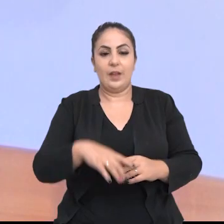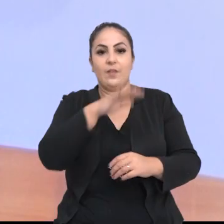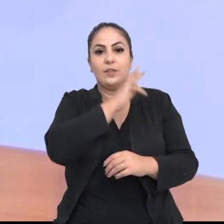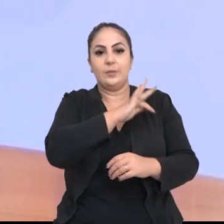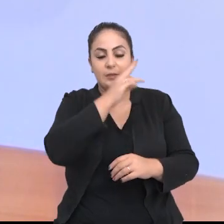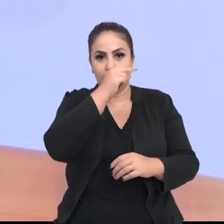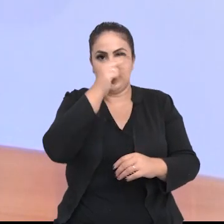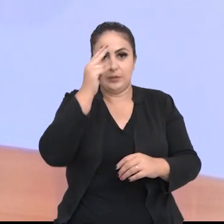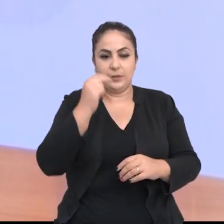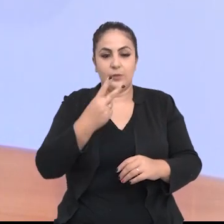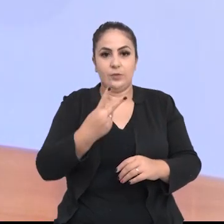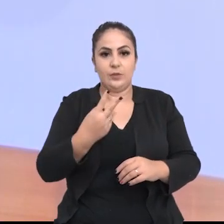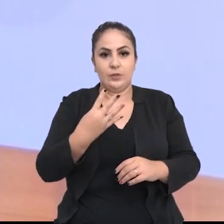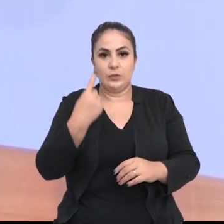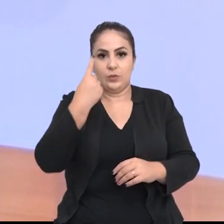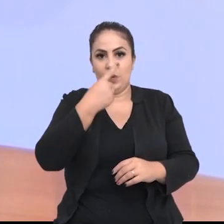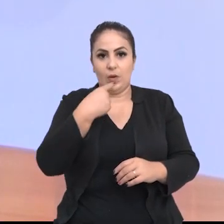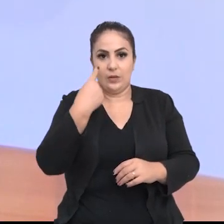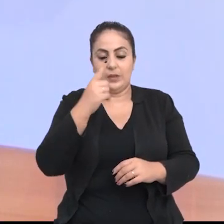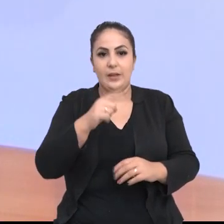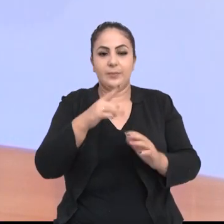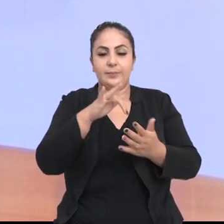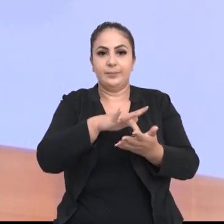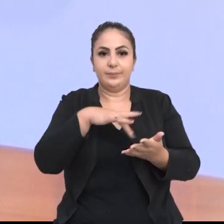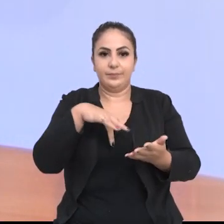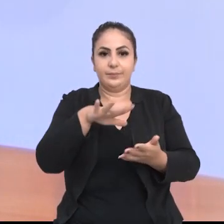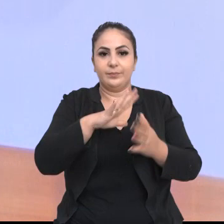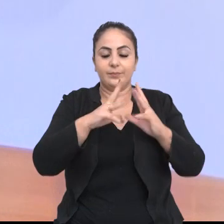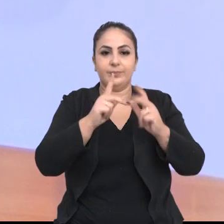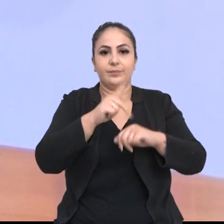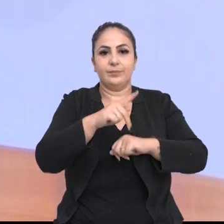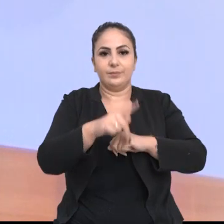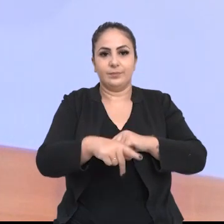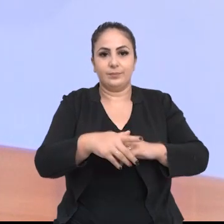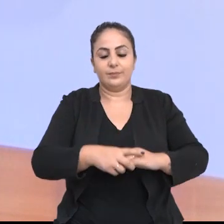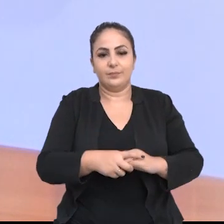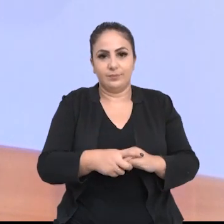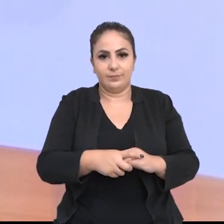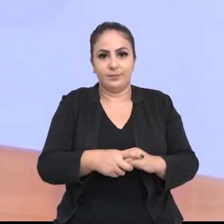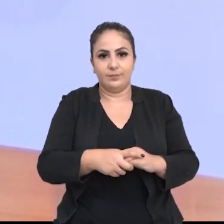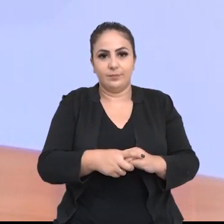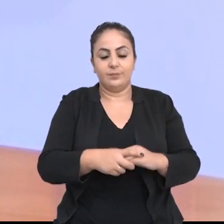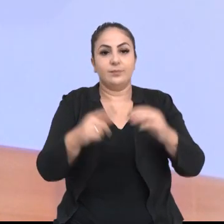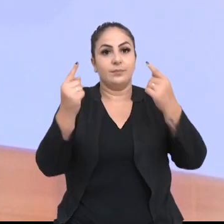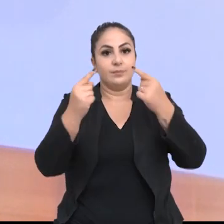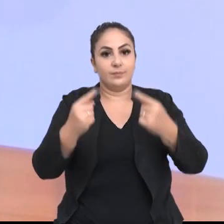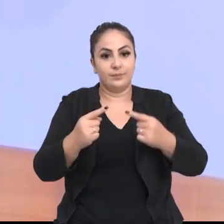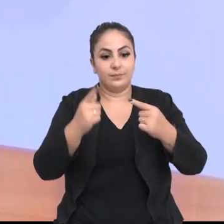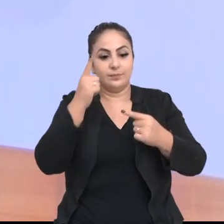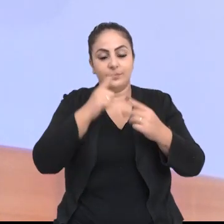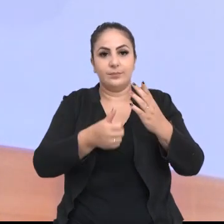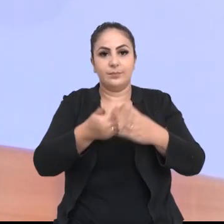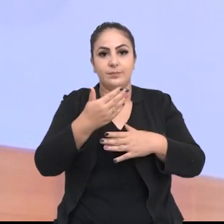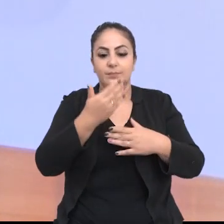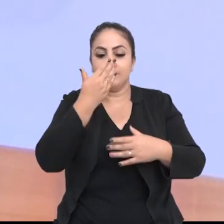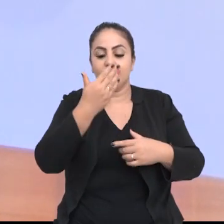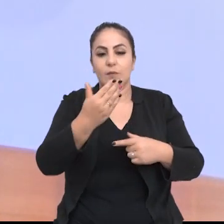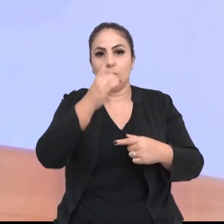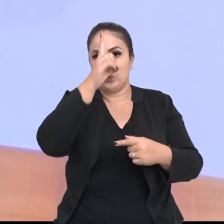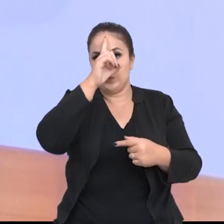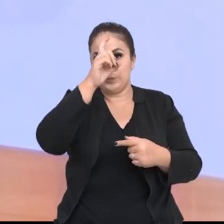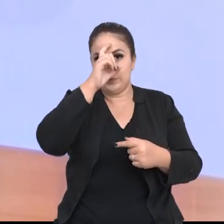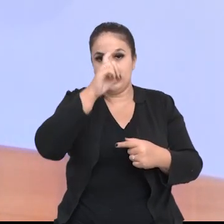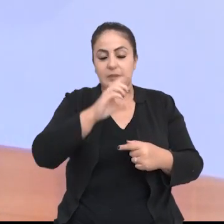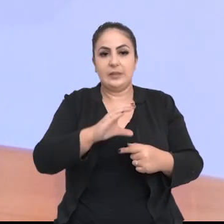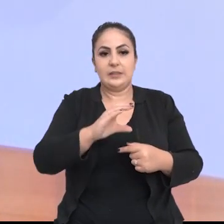A farmácia municipal 24 horas é uma realidade dos passofundenses. A estrutura foi montada em frente